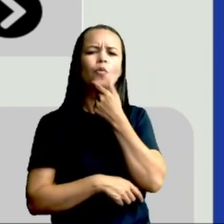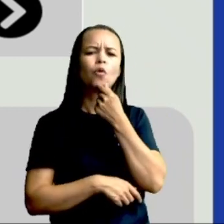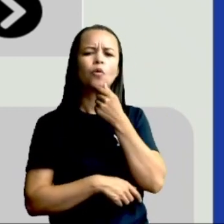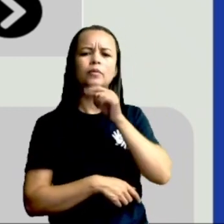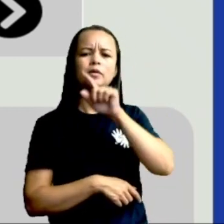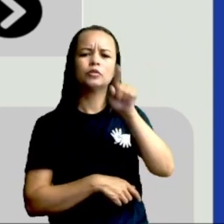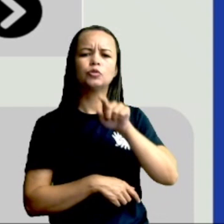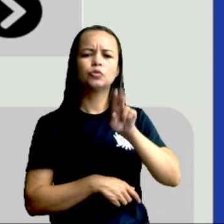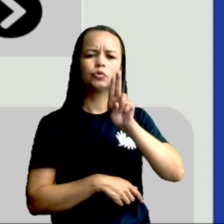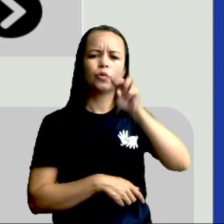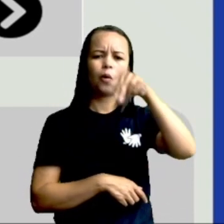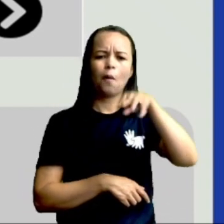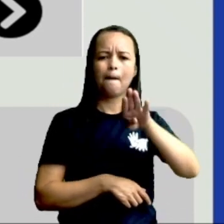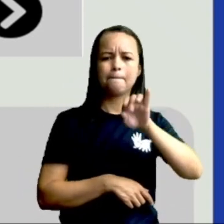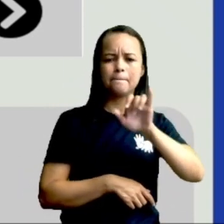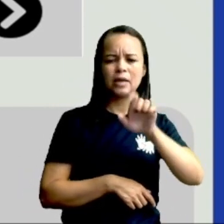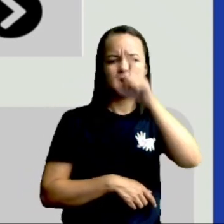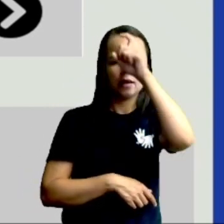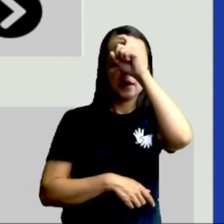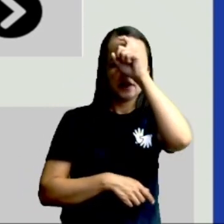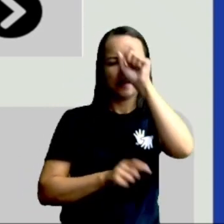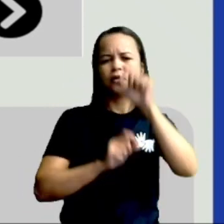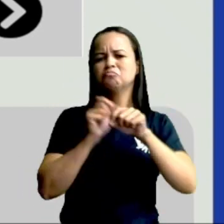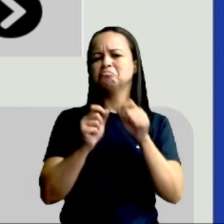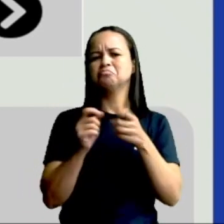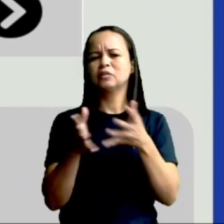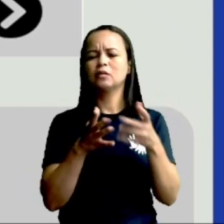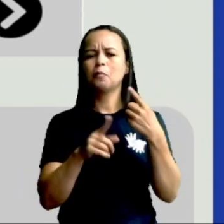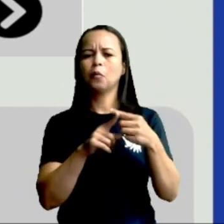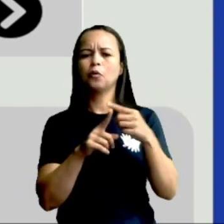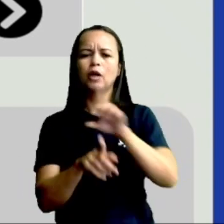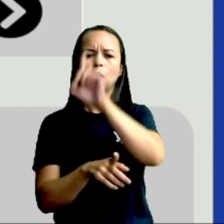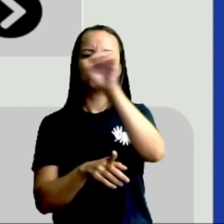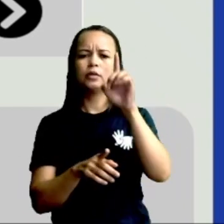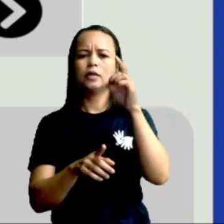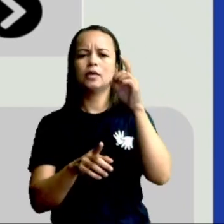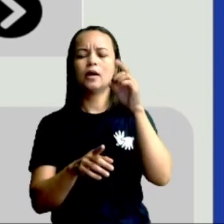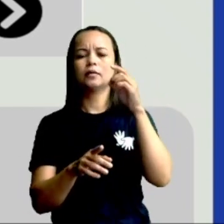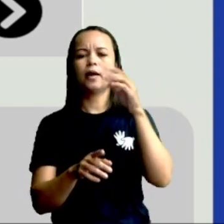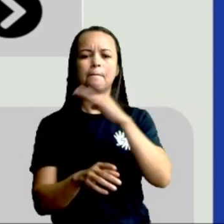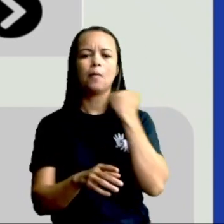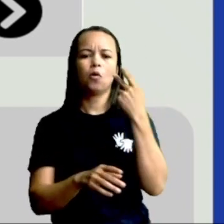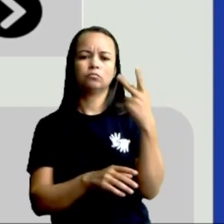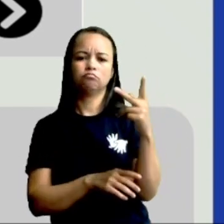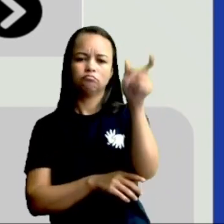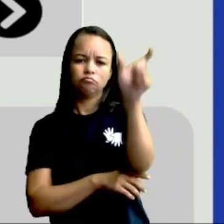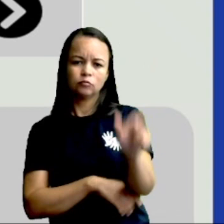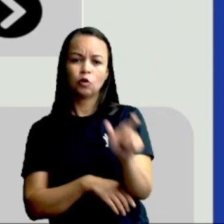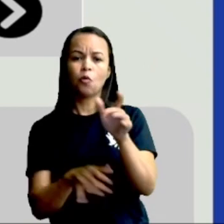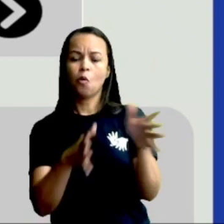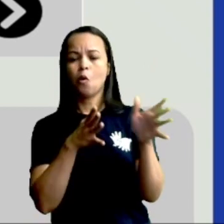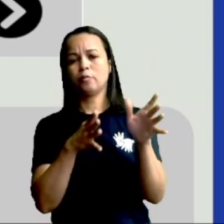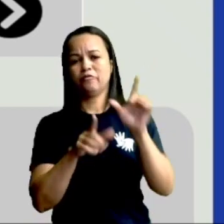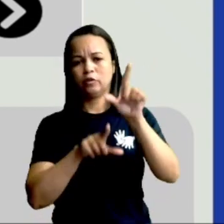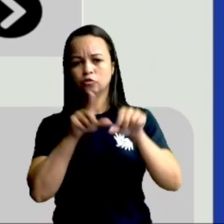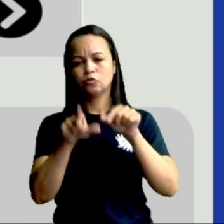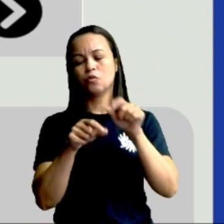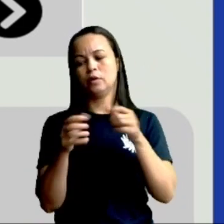a data da morte dele foi escolhida? Qual a relevância de Zumbi? Então, a morte de